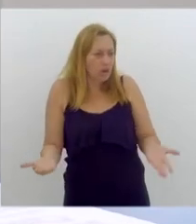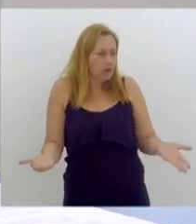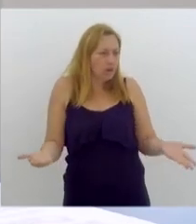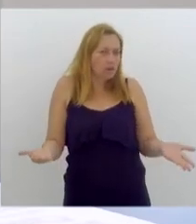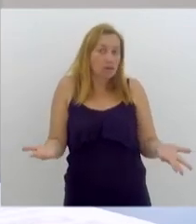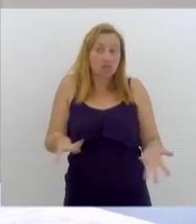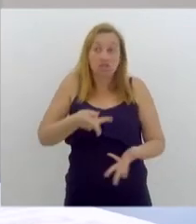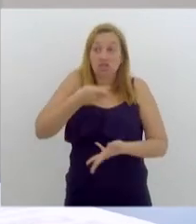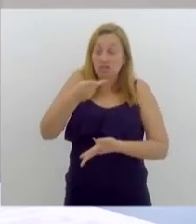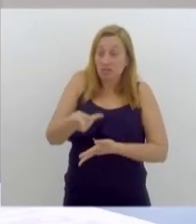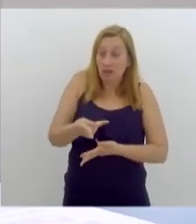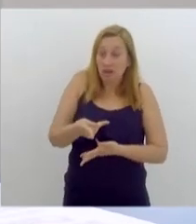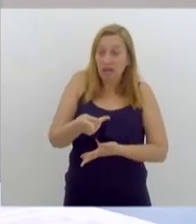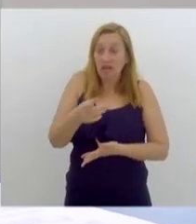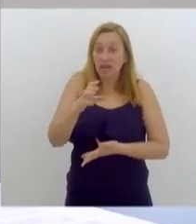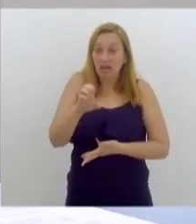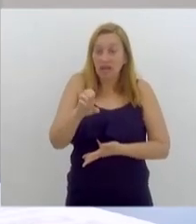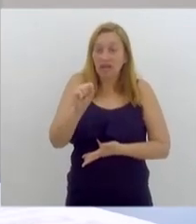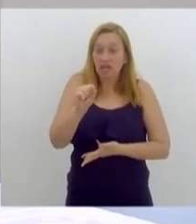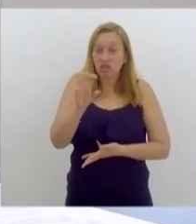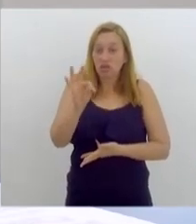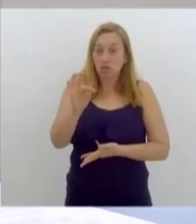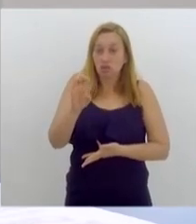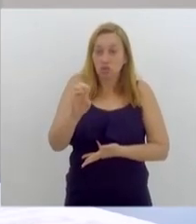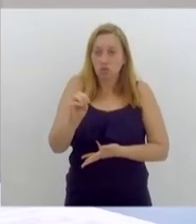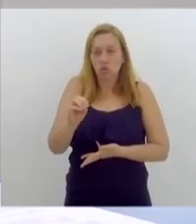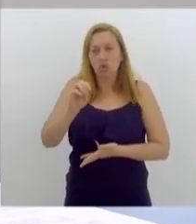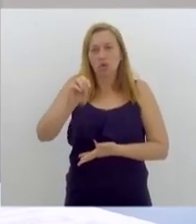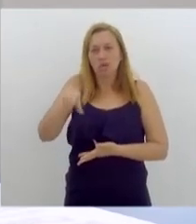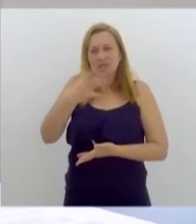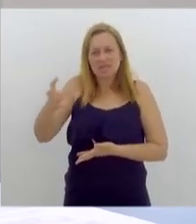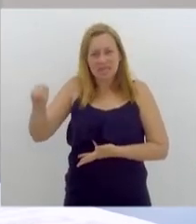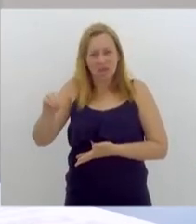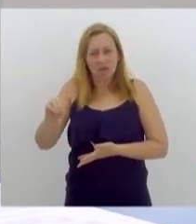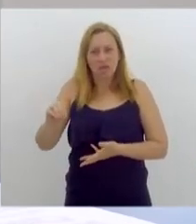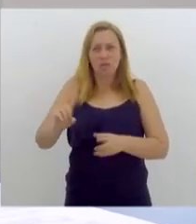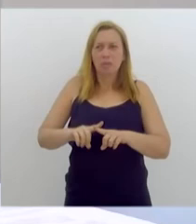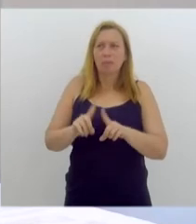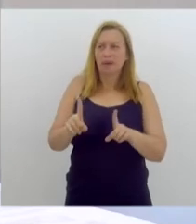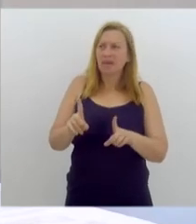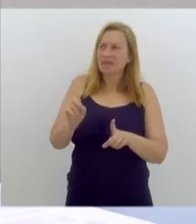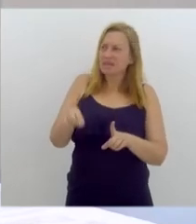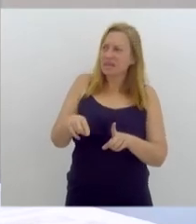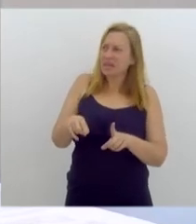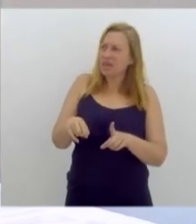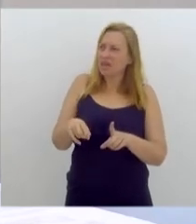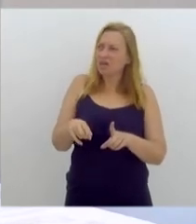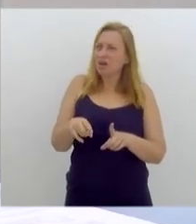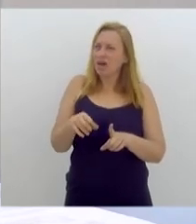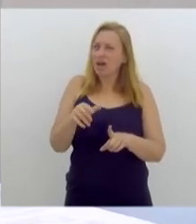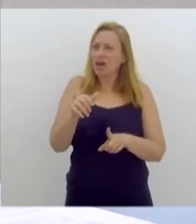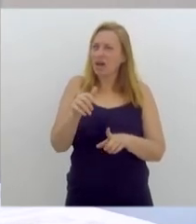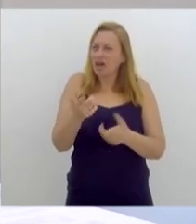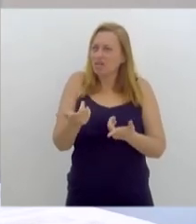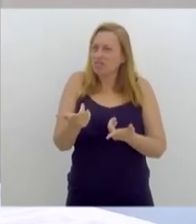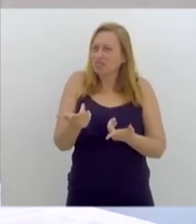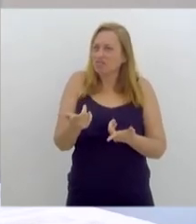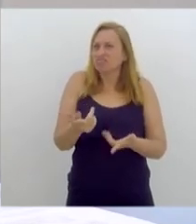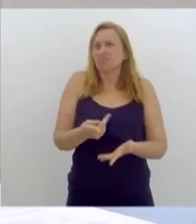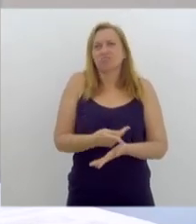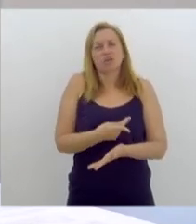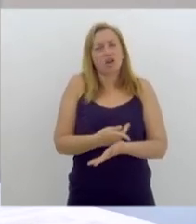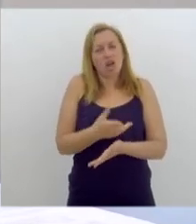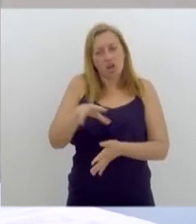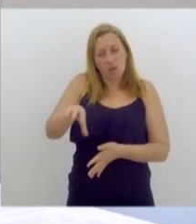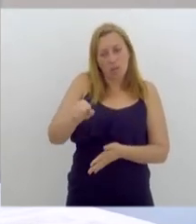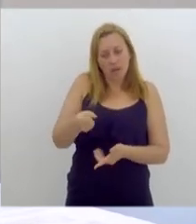a gente fala extorsão Mas isso é uma agiotagem porque não só eu pego essa dívida